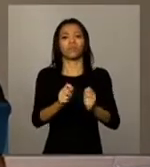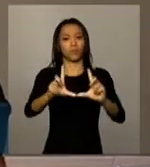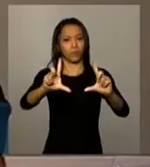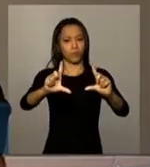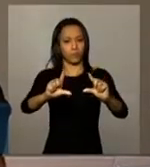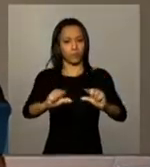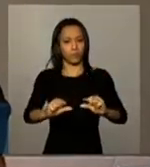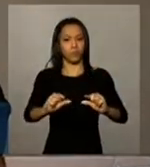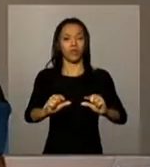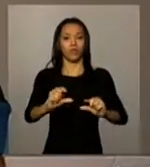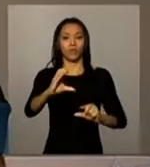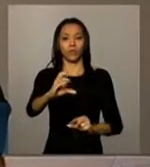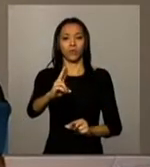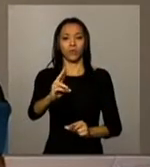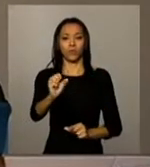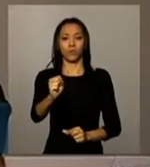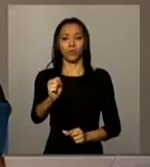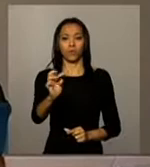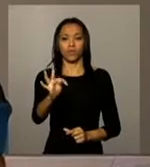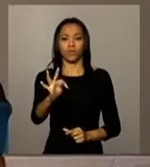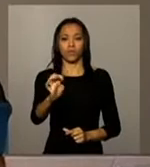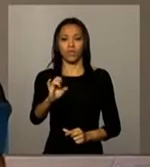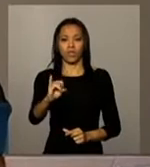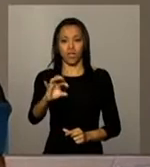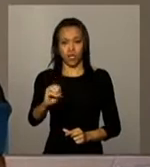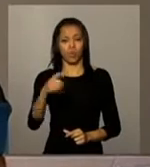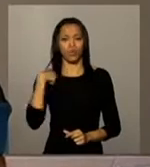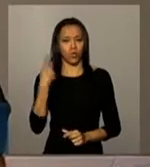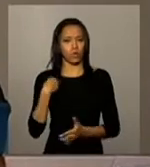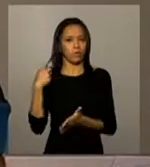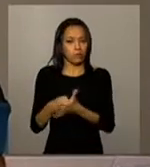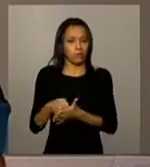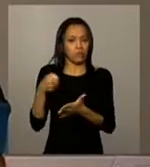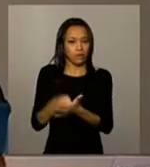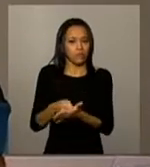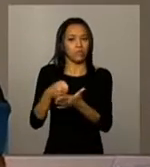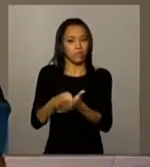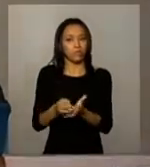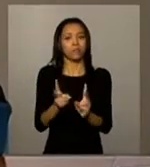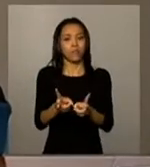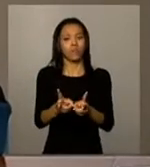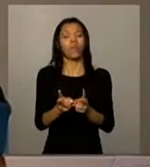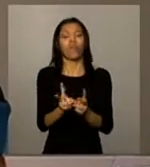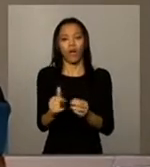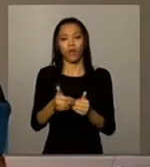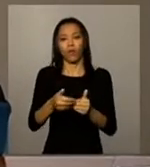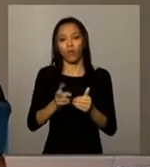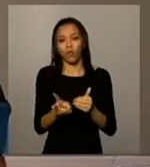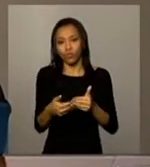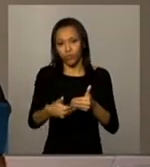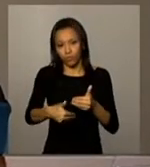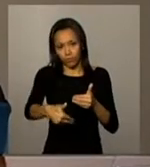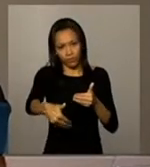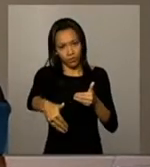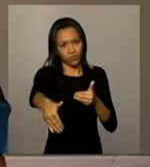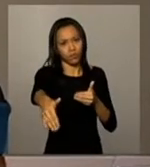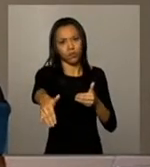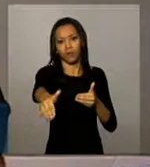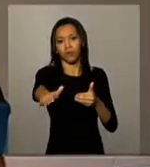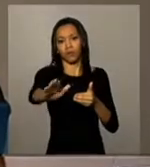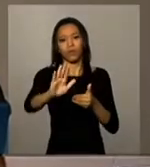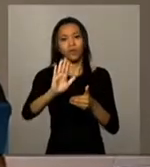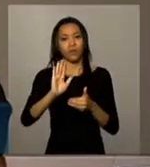que nós temos perseguido bastante nos últimos anos. Estarão, no próximo período, ainda vigentes